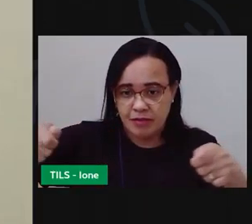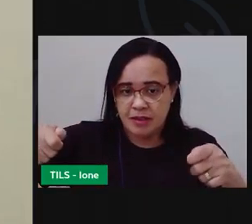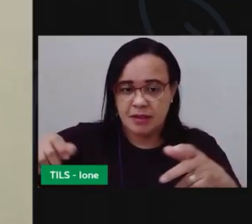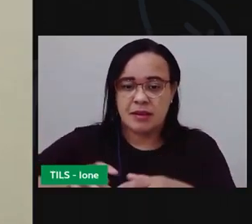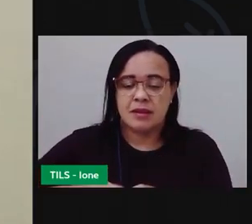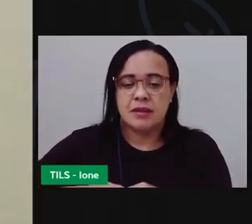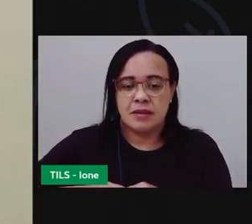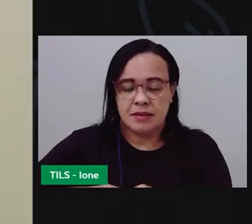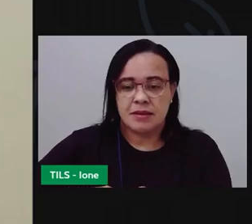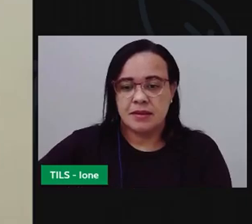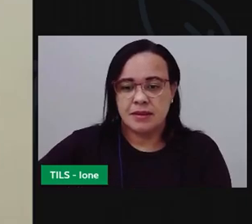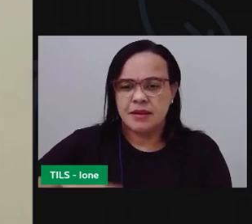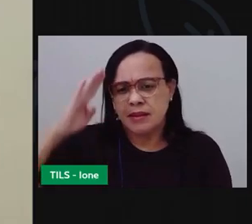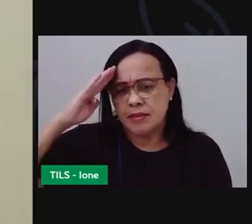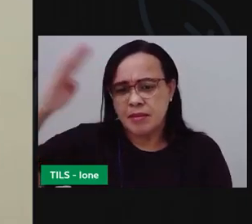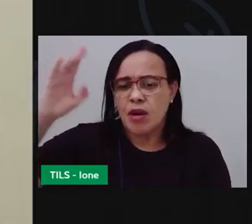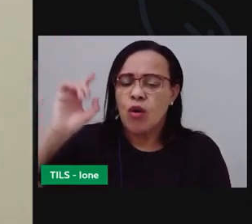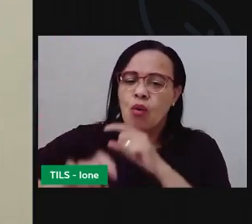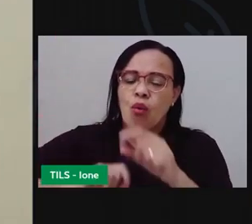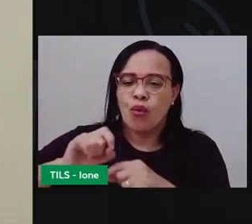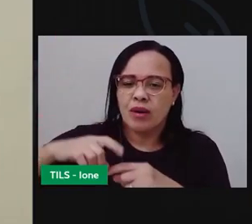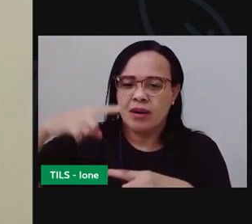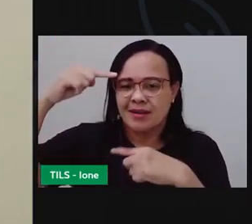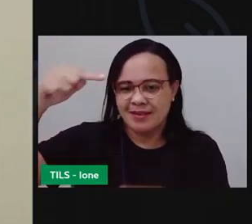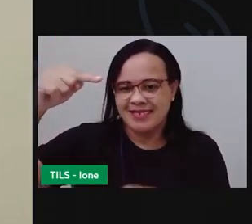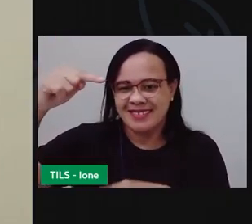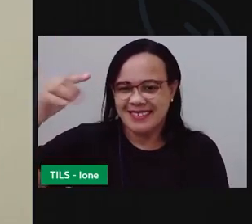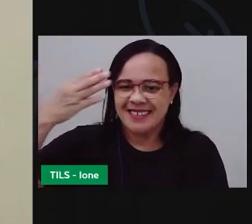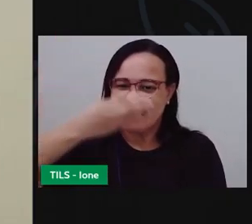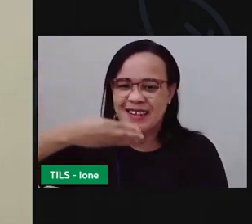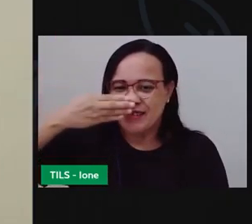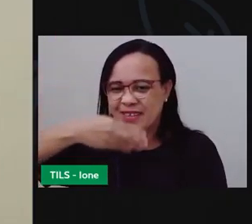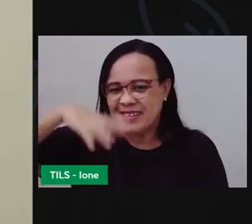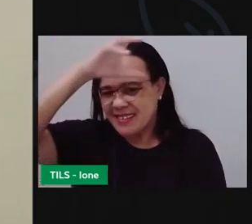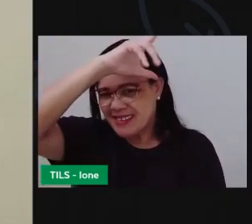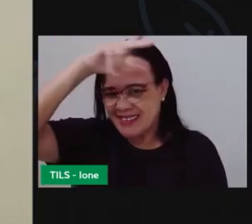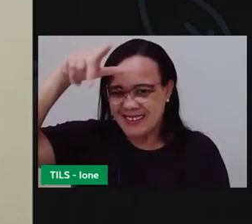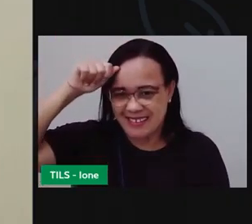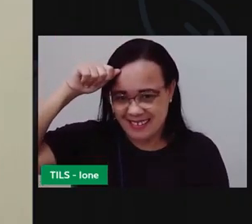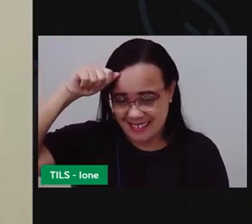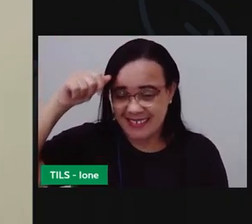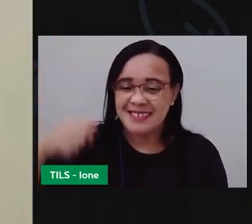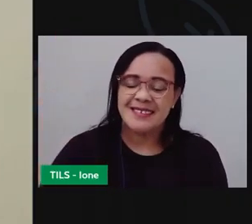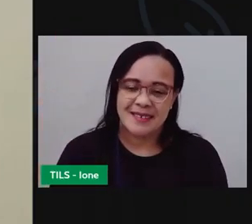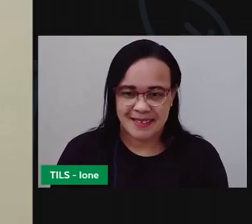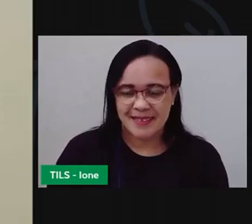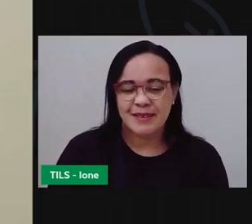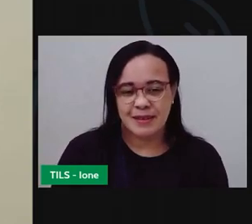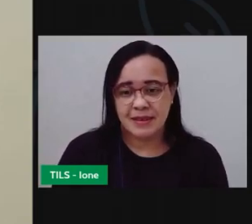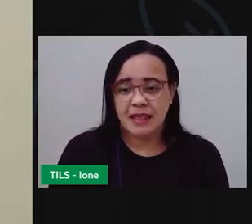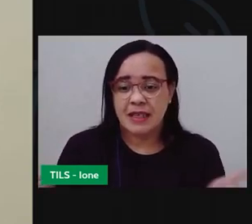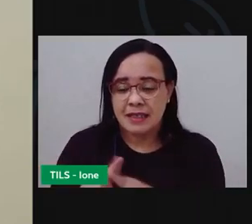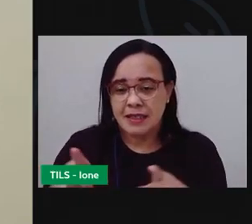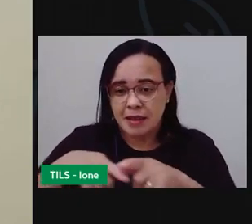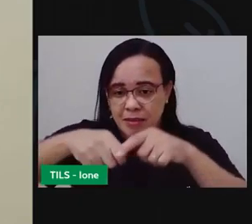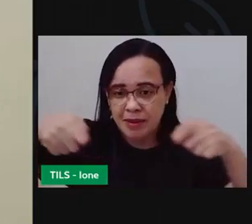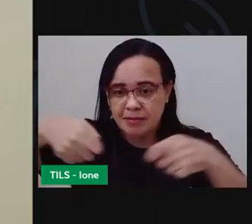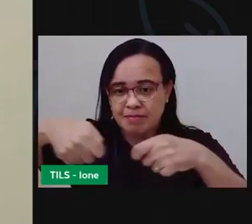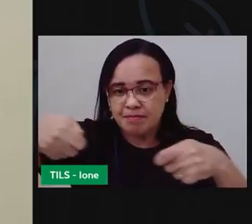E, principalmente, né, das garrafas PET. Também você vai precisar do